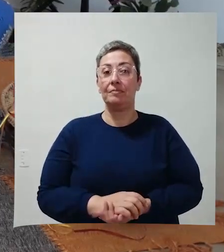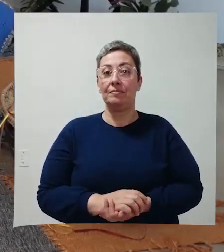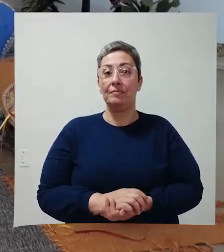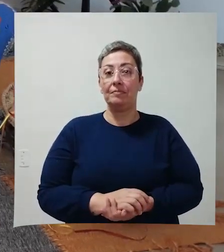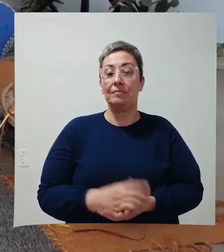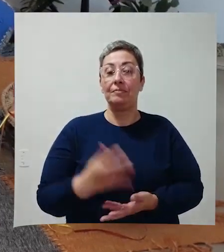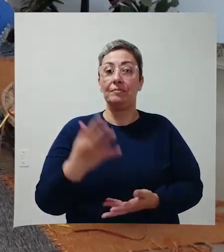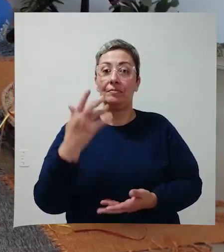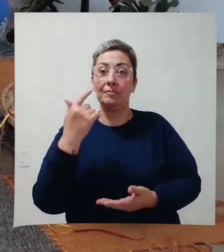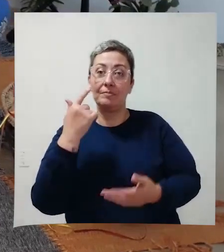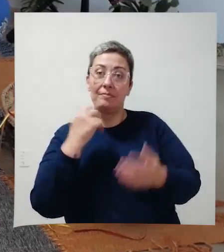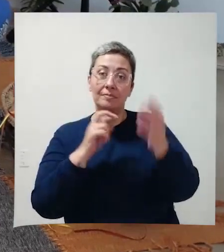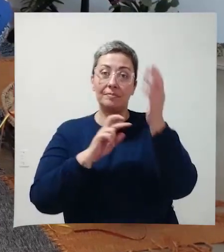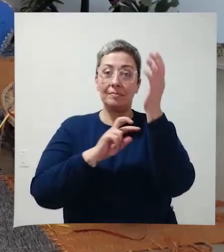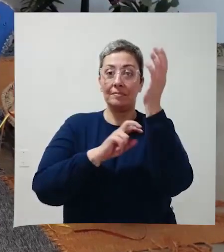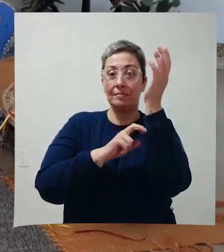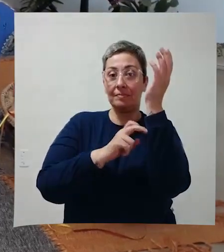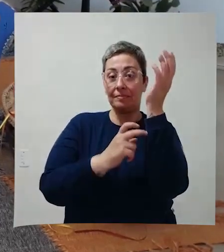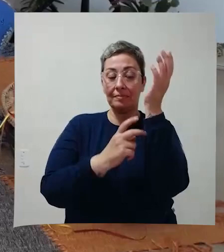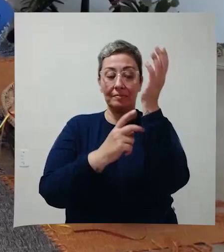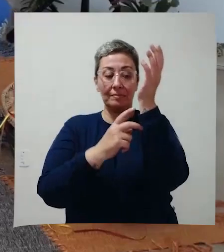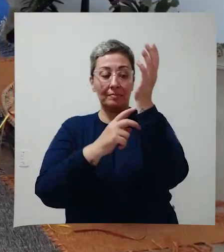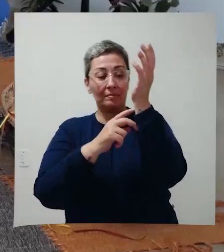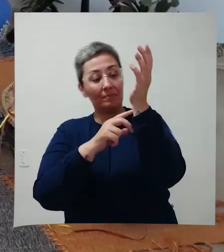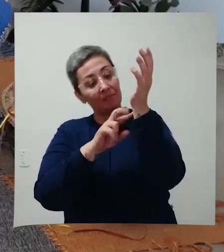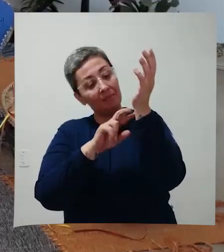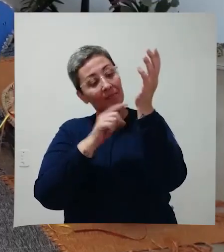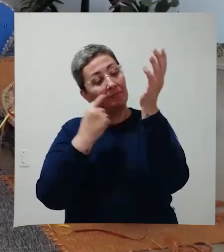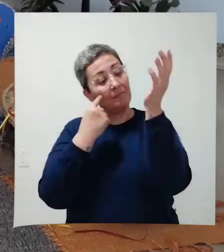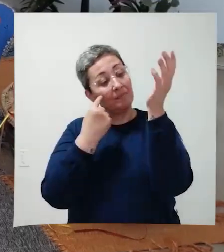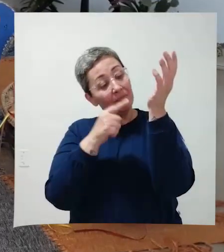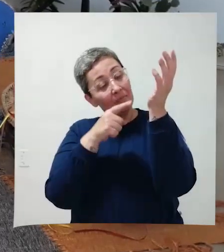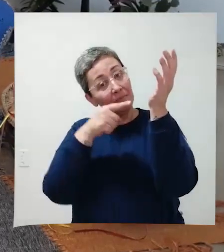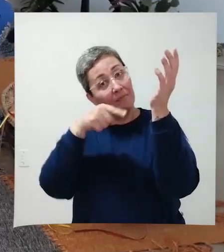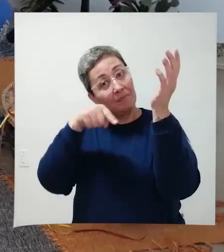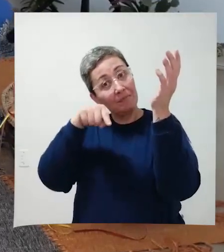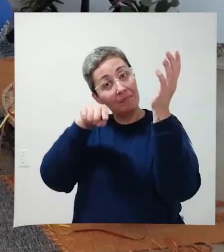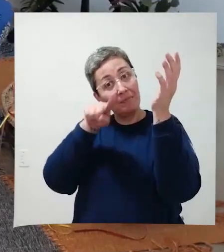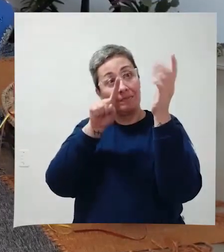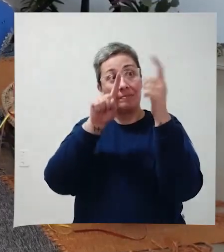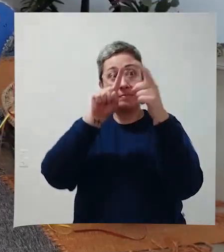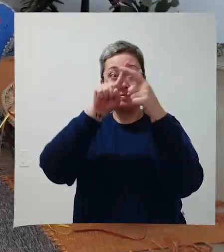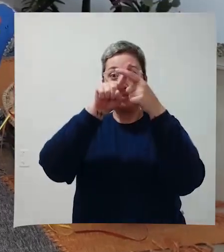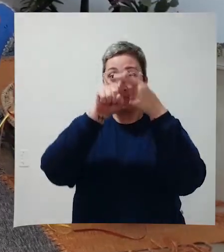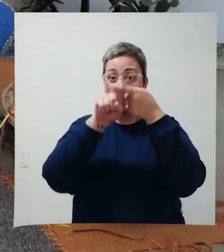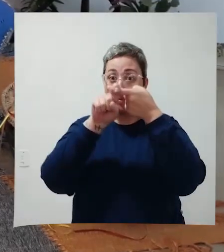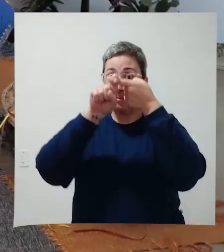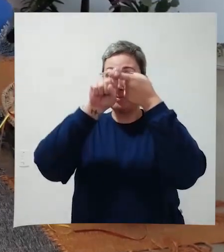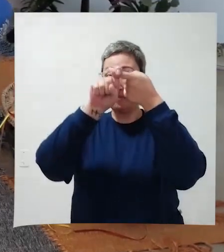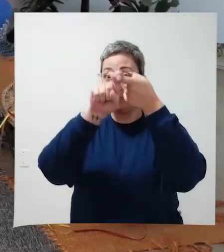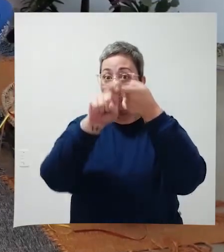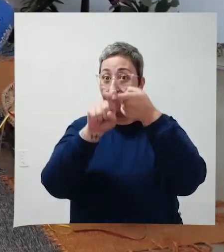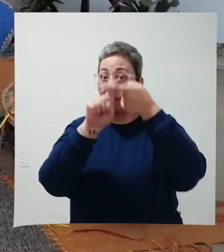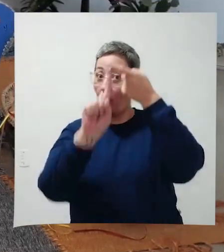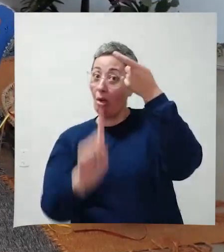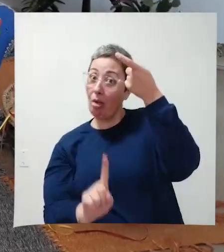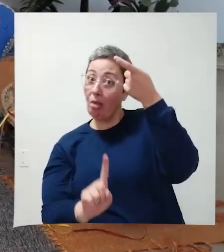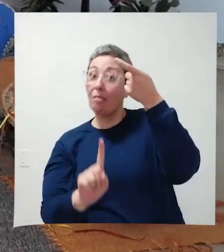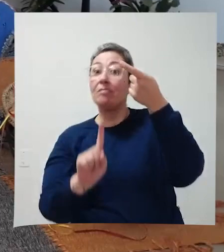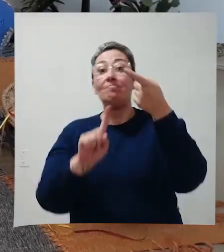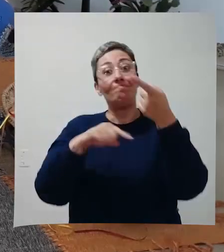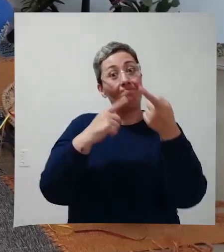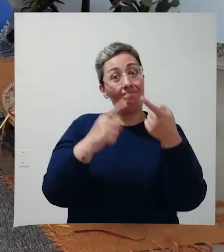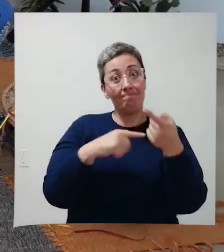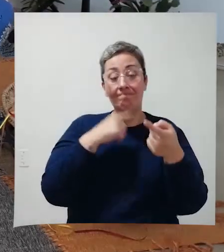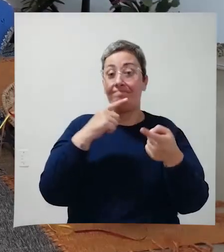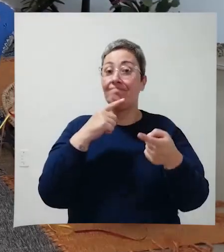2, 3. Olha o camaleão, olha o rabo dele. Segura esse nego, senão